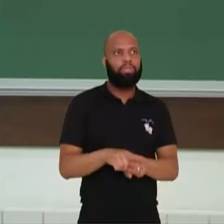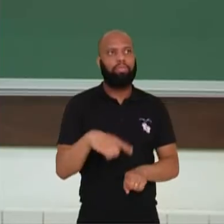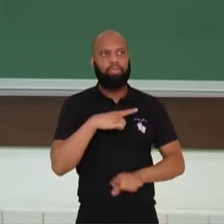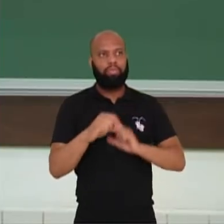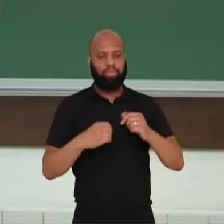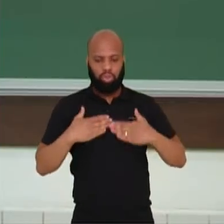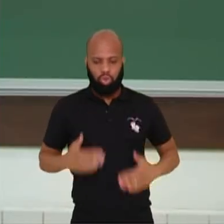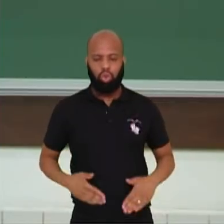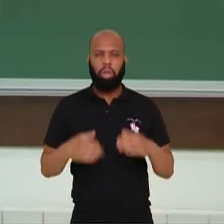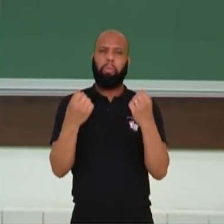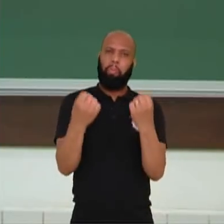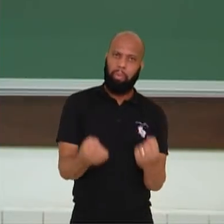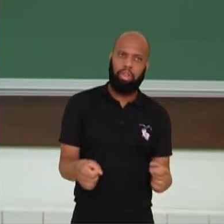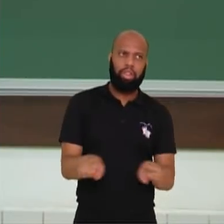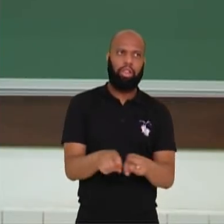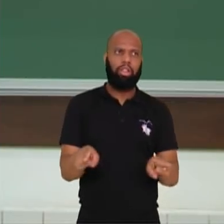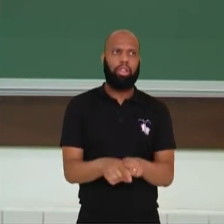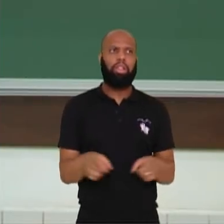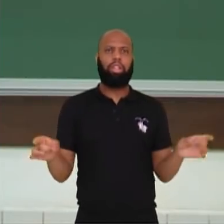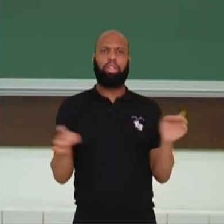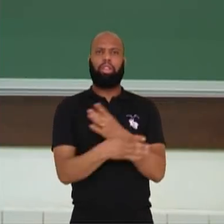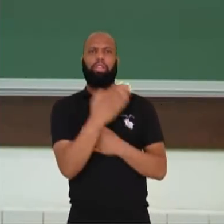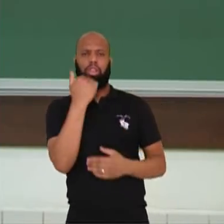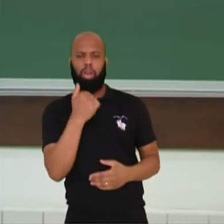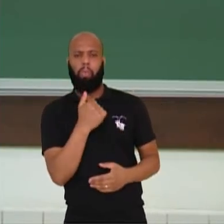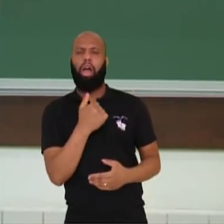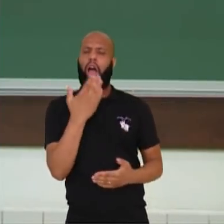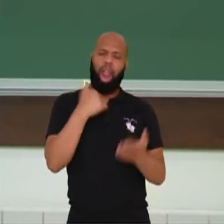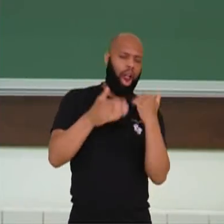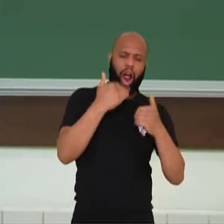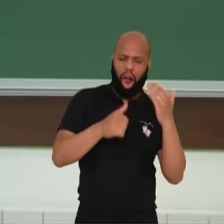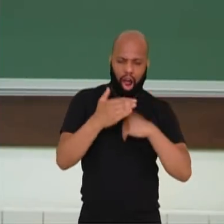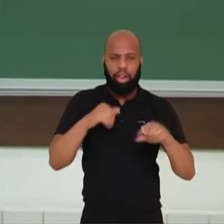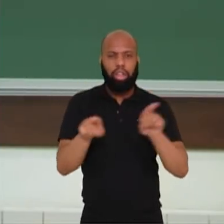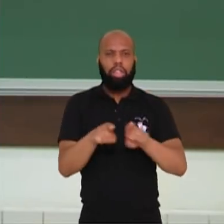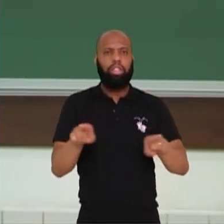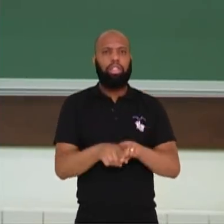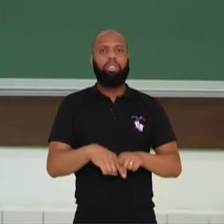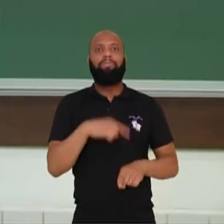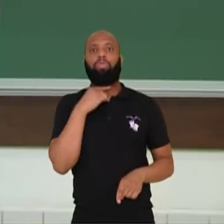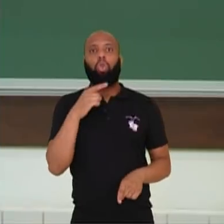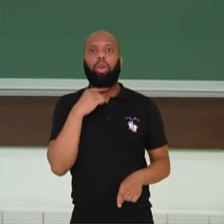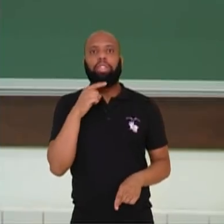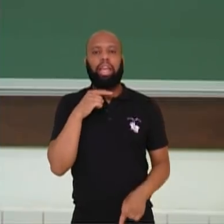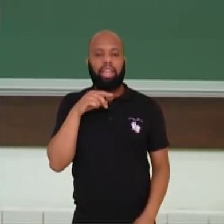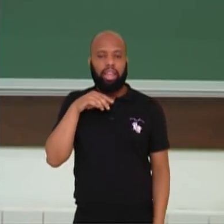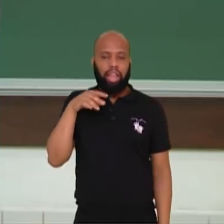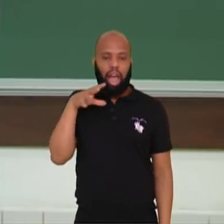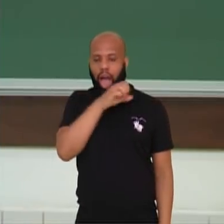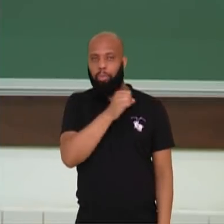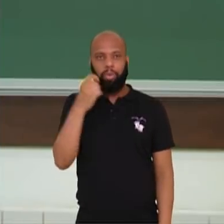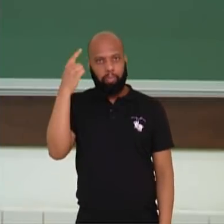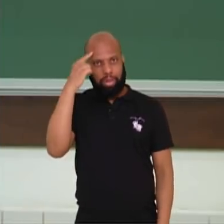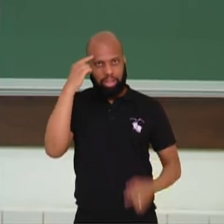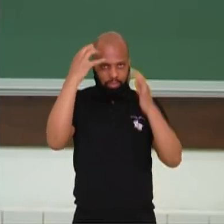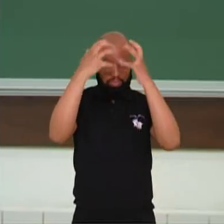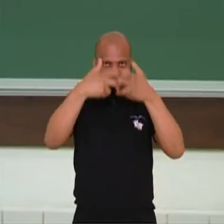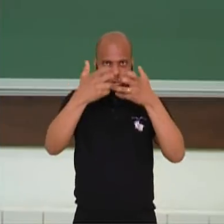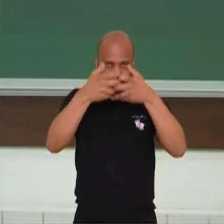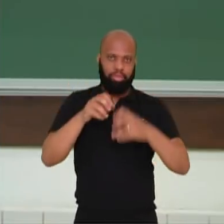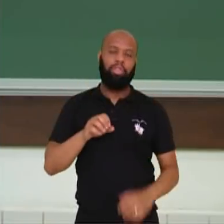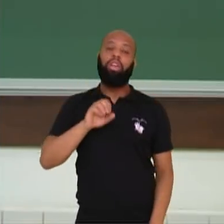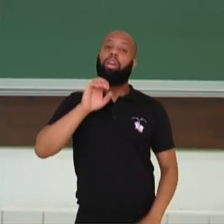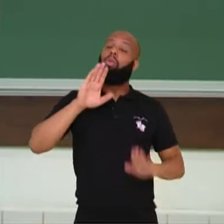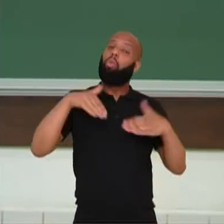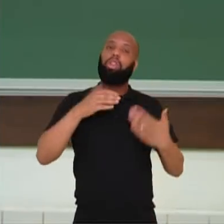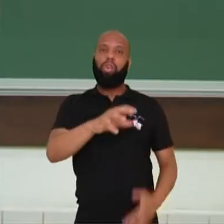o corpo pesado, né, após uma refeição exagerada, vai diminuir a velocidade do teu pensamento. É tudo assim, nem